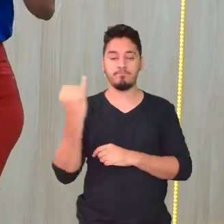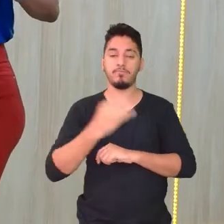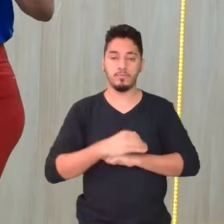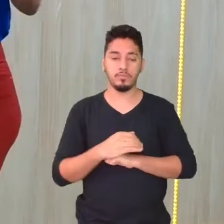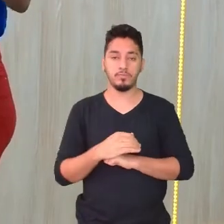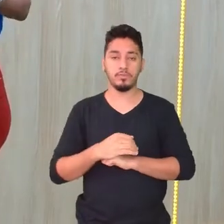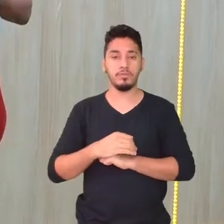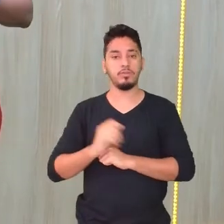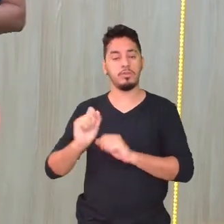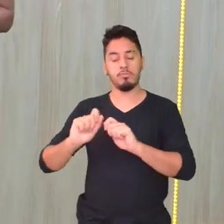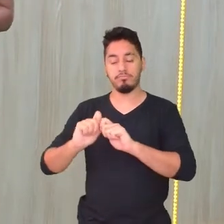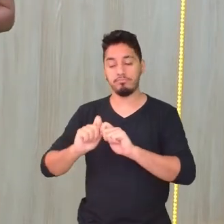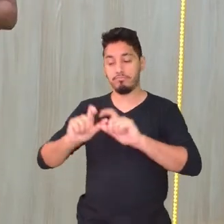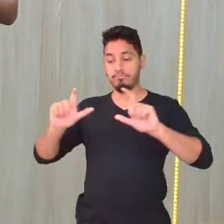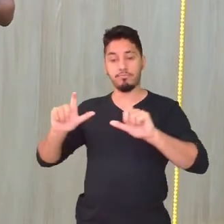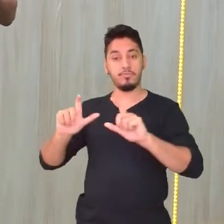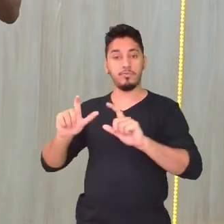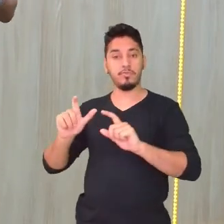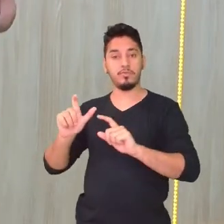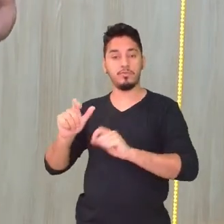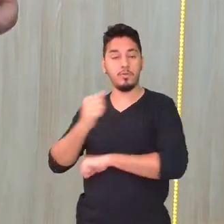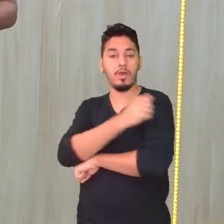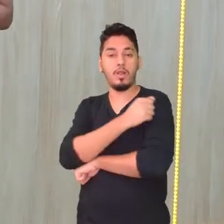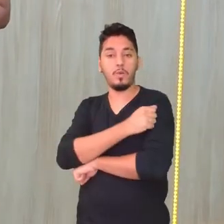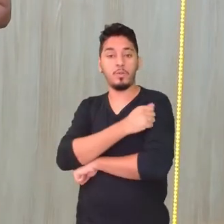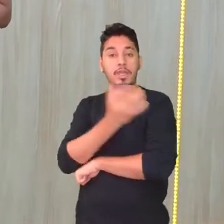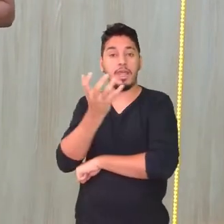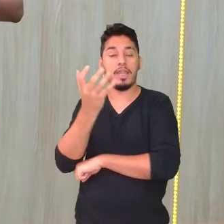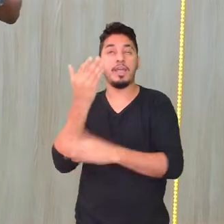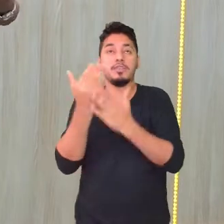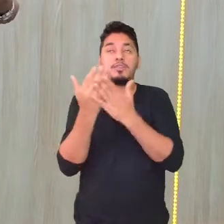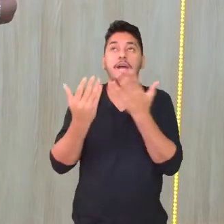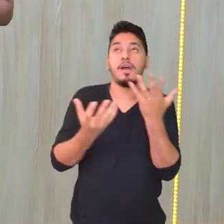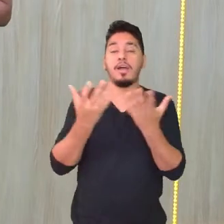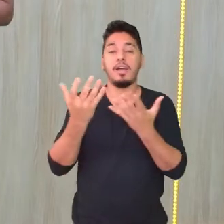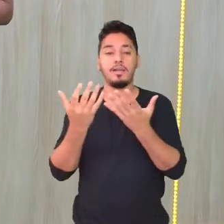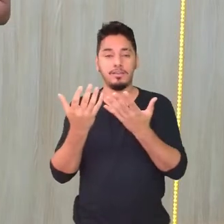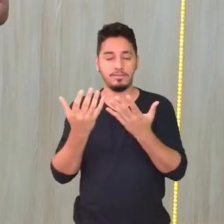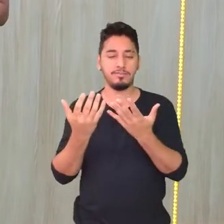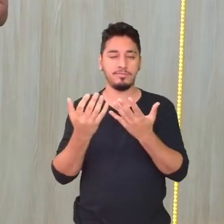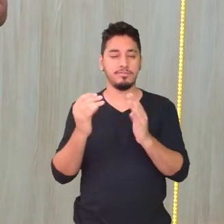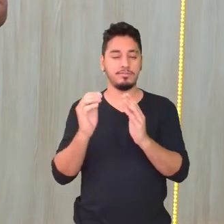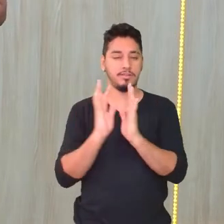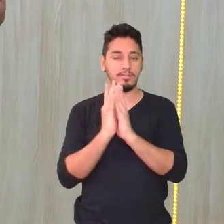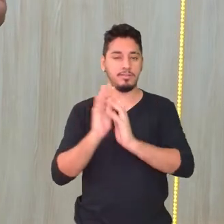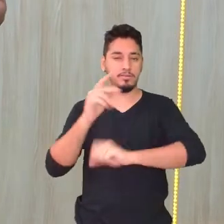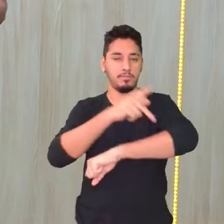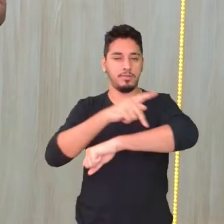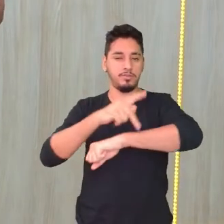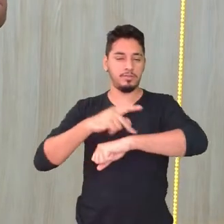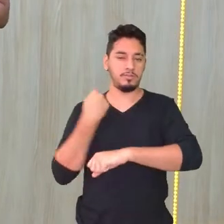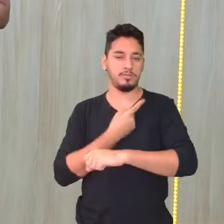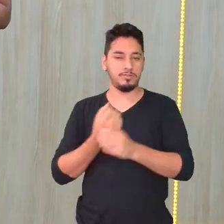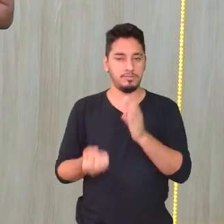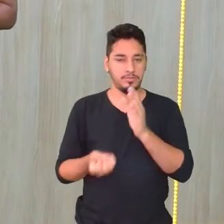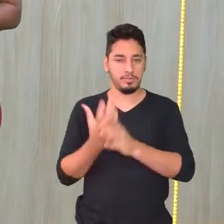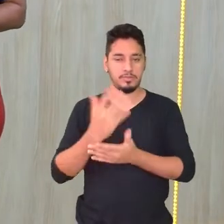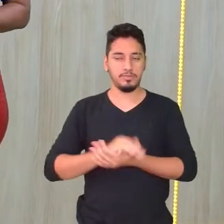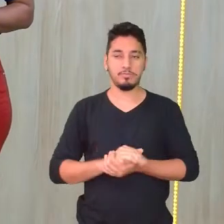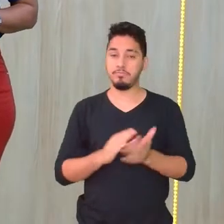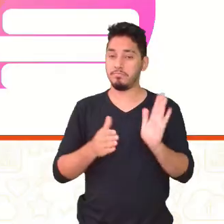que desperta o interesse do estudante em se manter engajado na dinâmica pedagógica que a gente está desenvolvendo, que a gente está propondo.